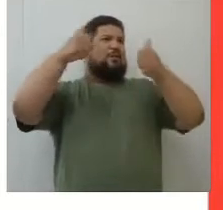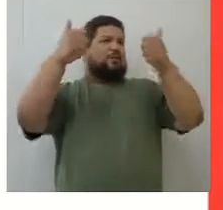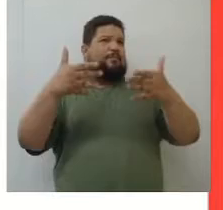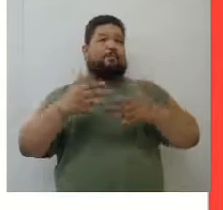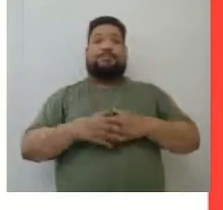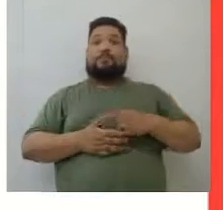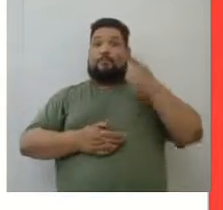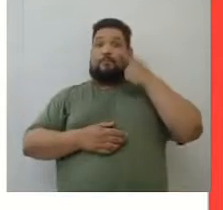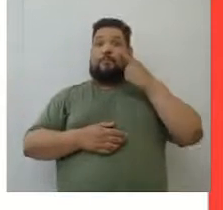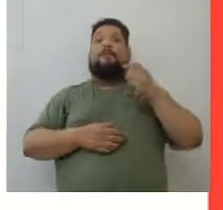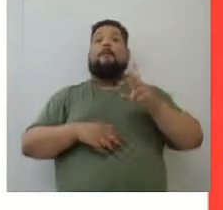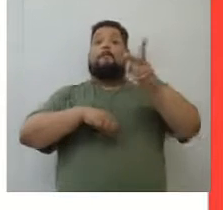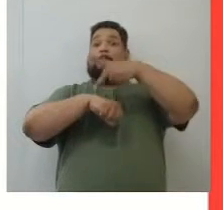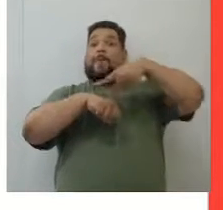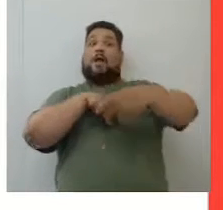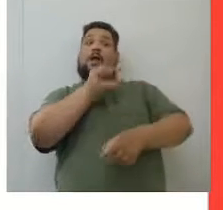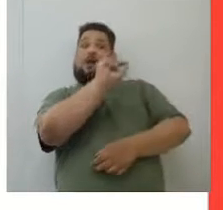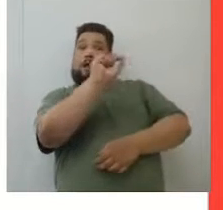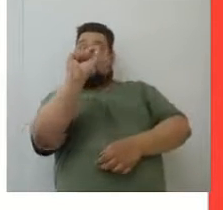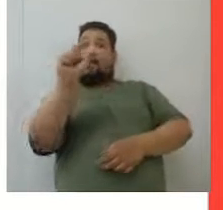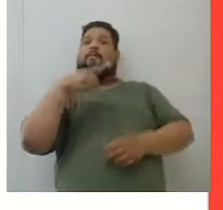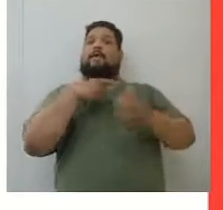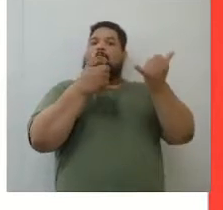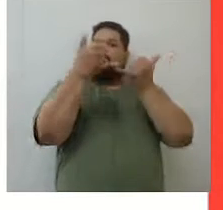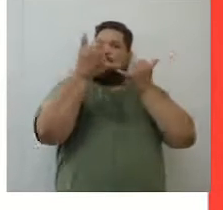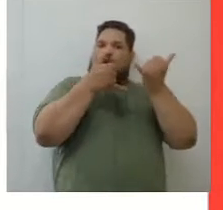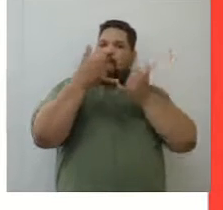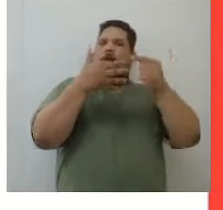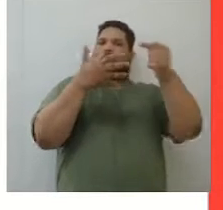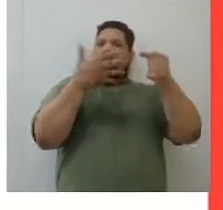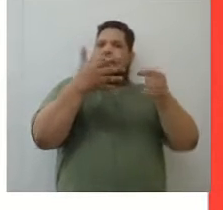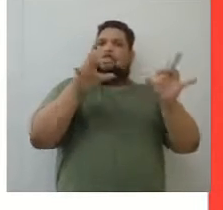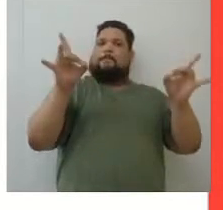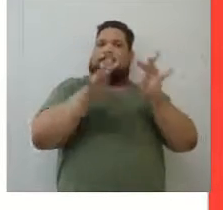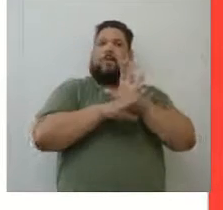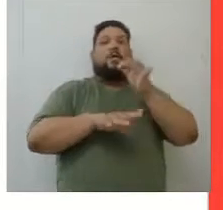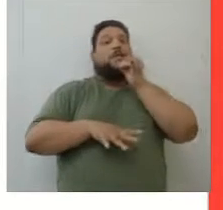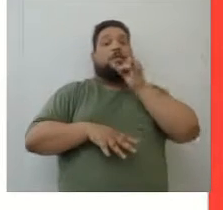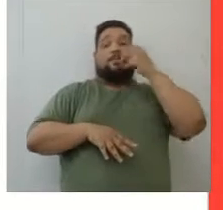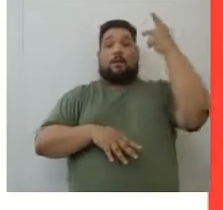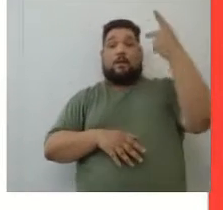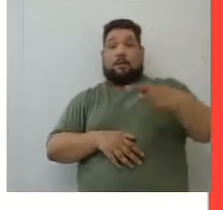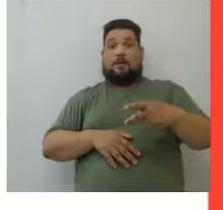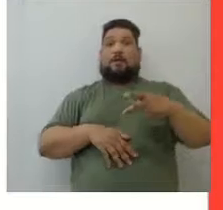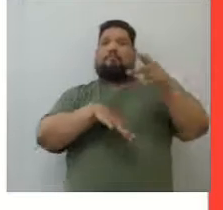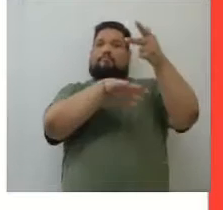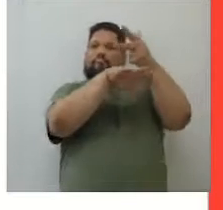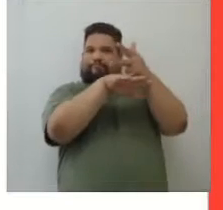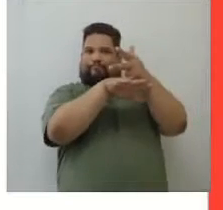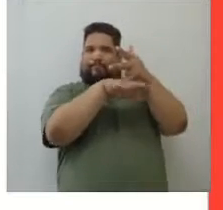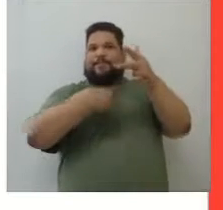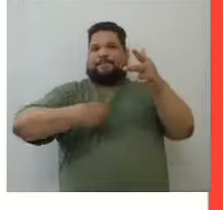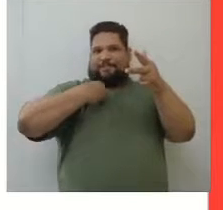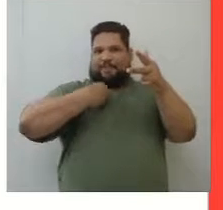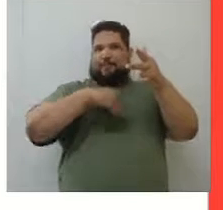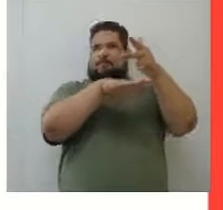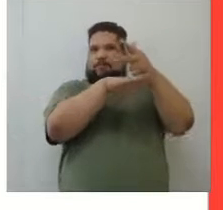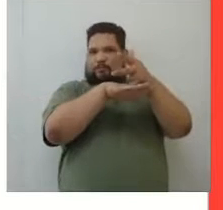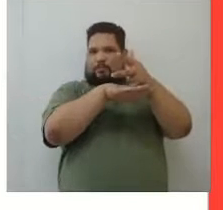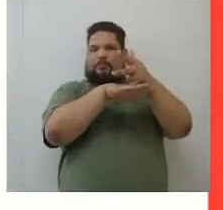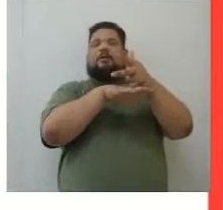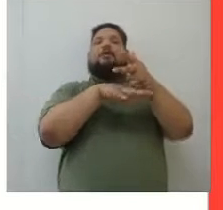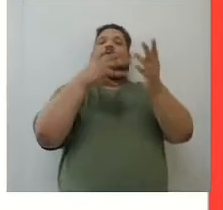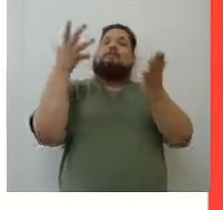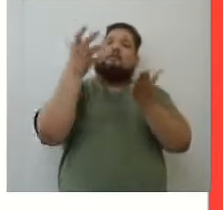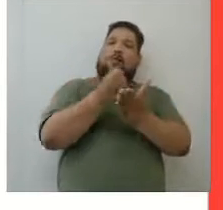informação vai estar lá, cada país vai ter a sua quantidade de informação. Por exemplo, a gente está fazendo essa gravação aqui agora, certo, ao vivo, e vai